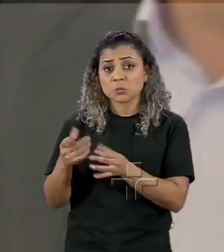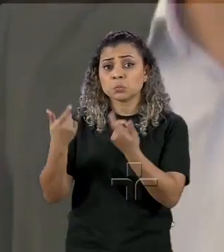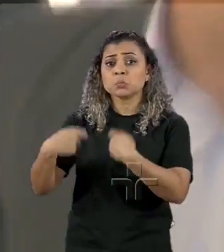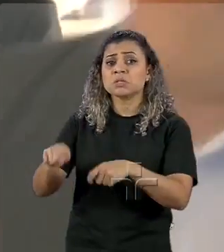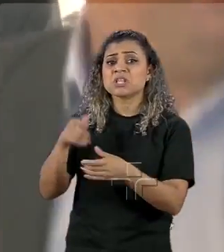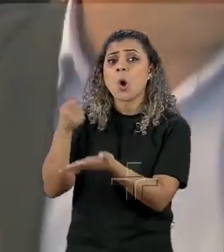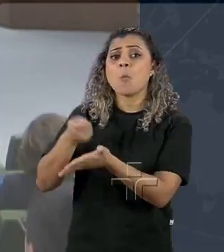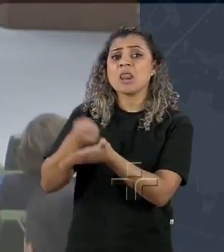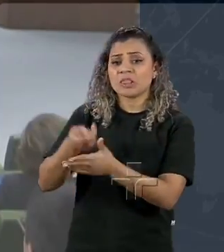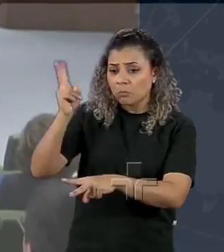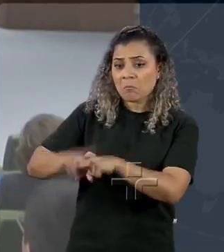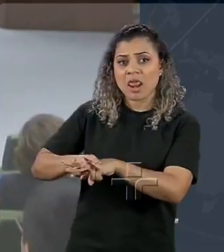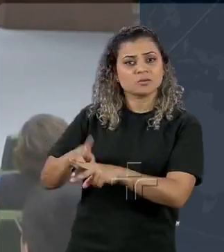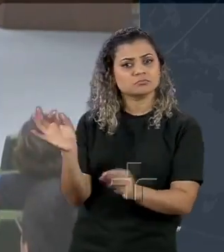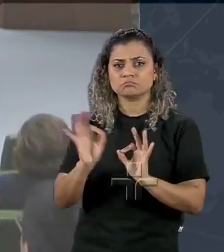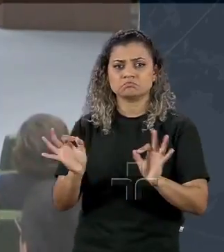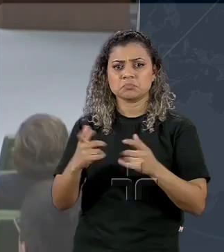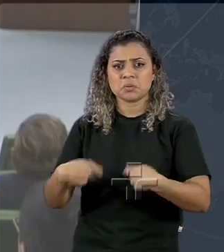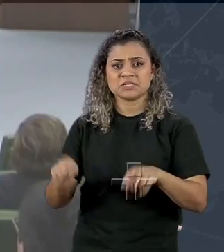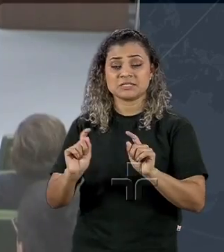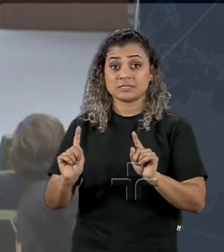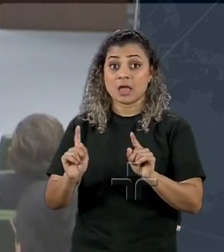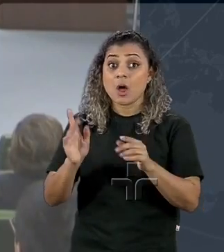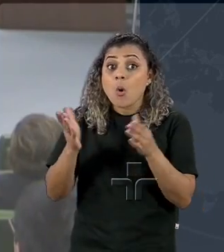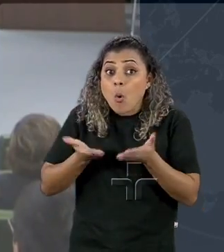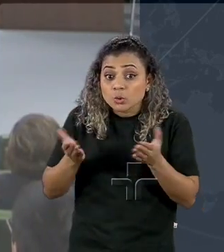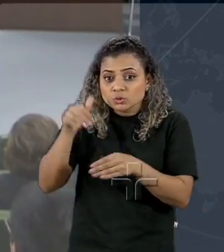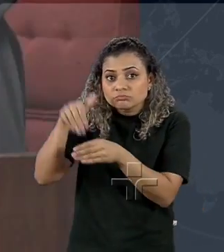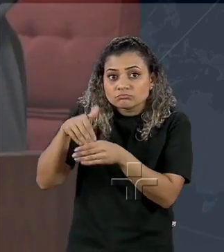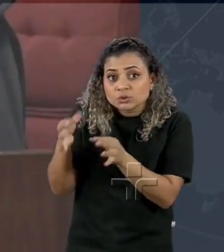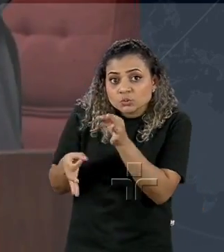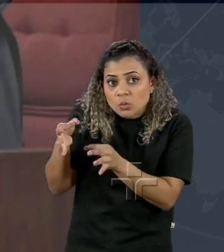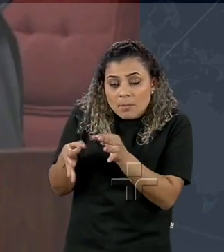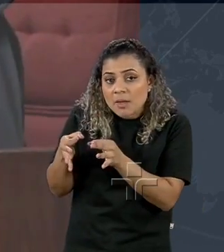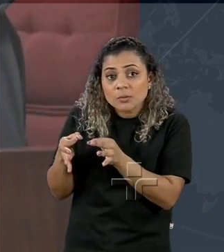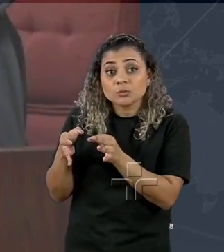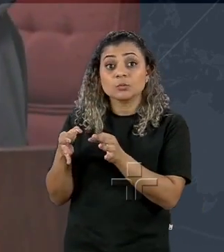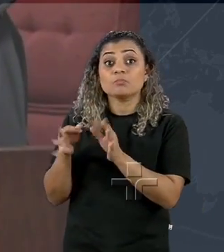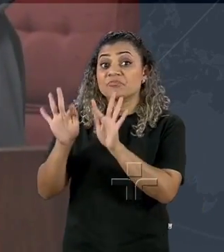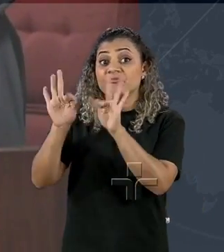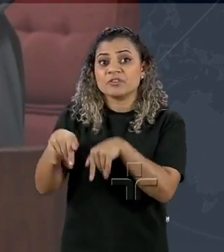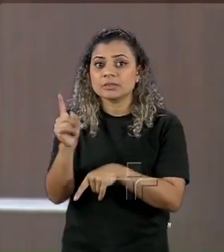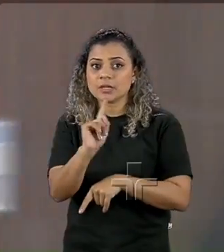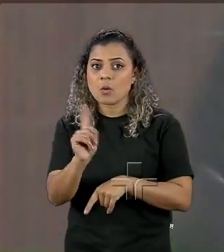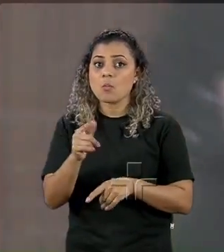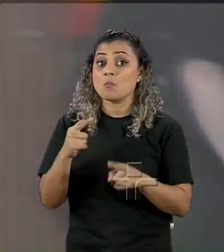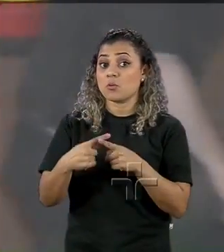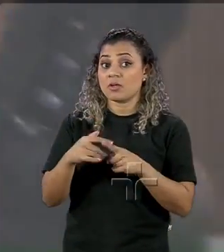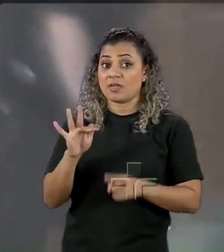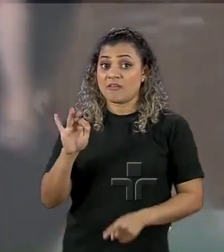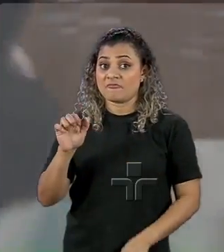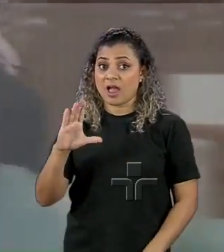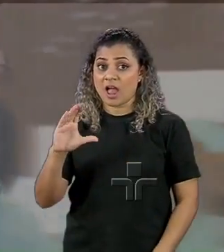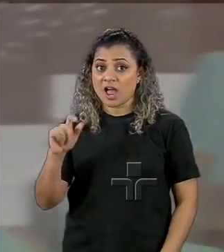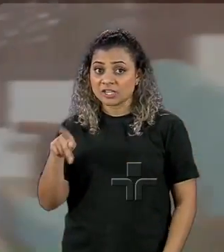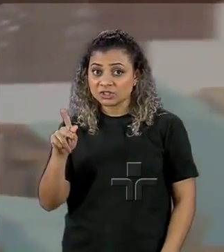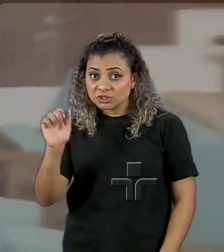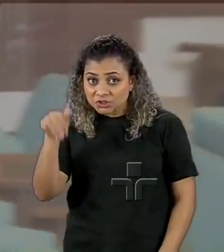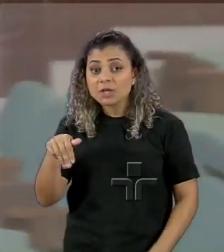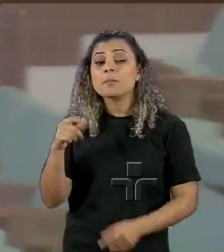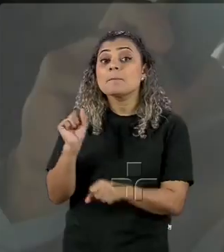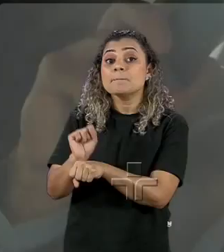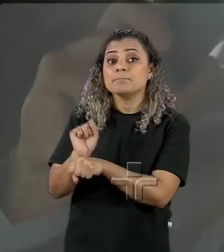é obrigatório. O julgamento de hoje não terminou, porque Fachin pediu vista, mas Dirceu vai aguardar